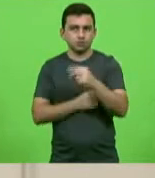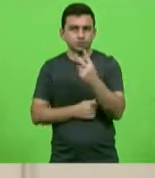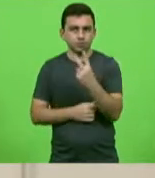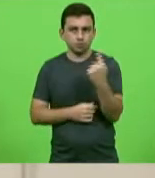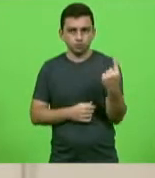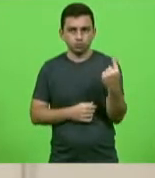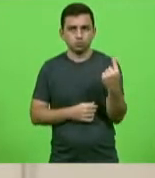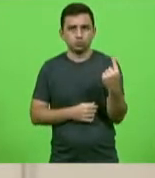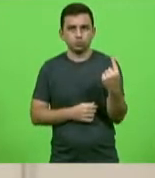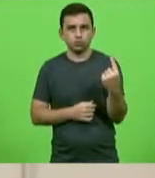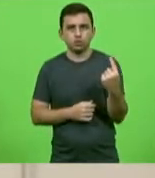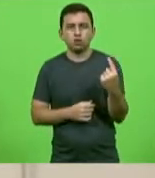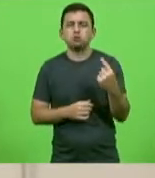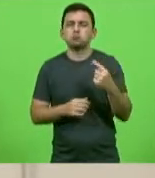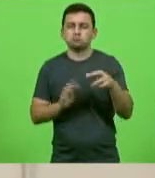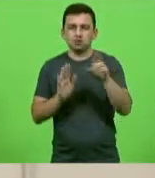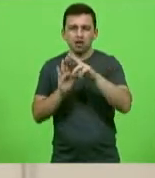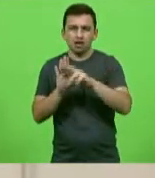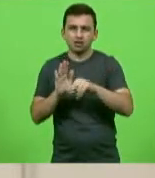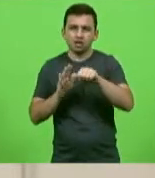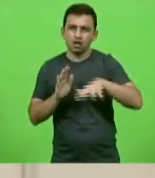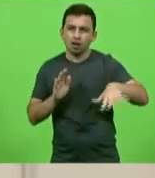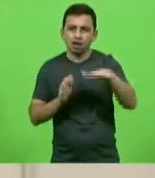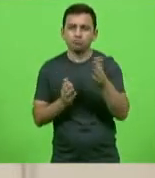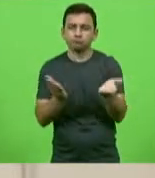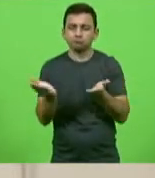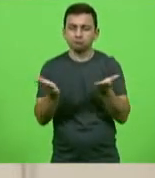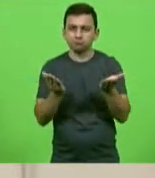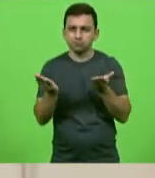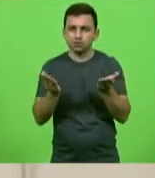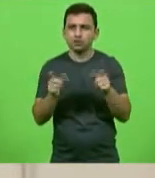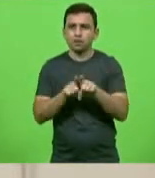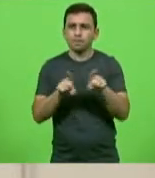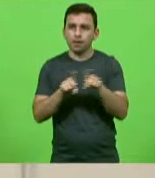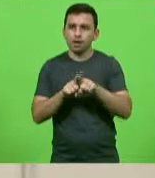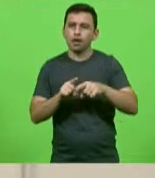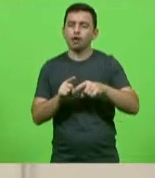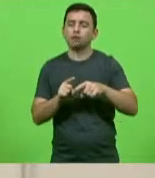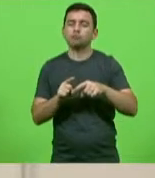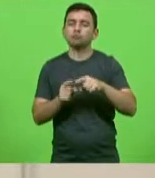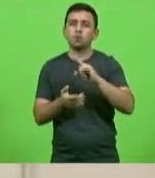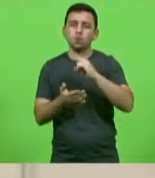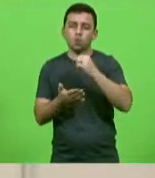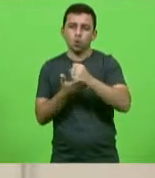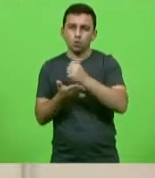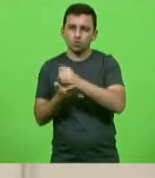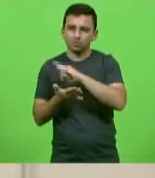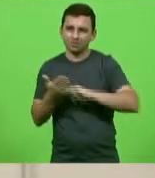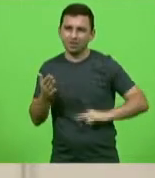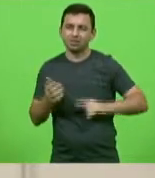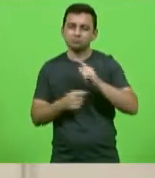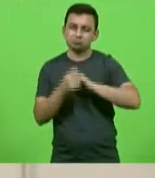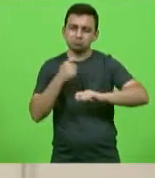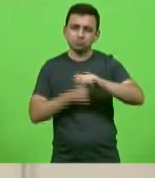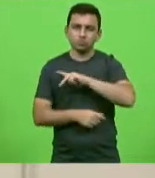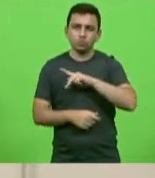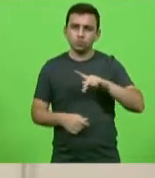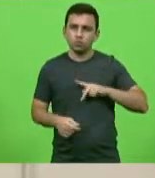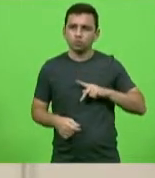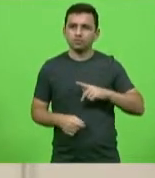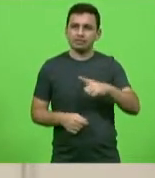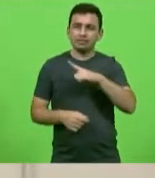Federal, institui normas gerais para licitações e contratos da administração pública, prevê